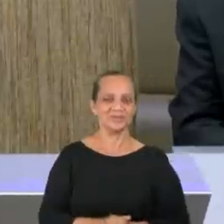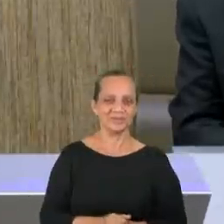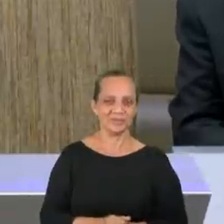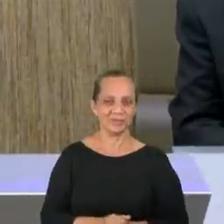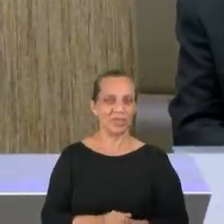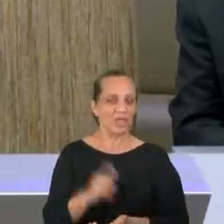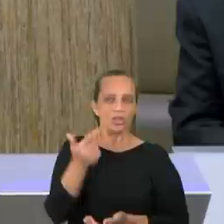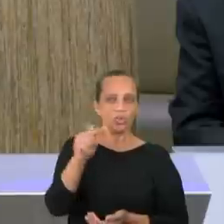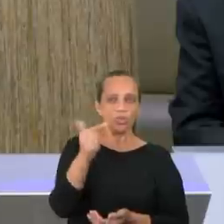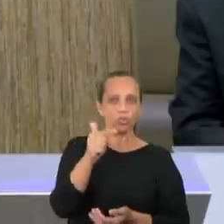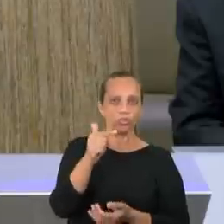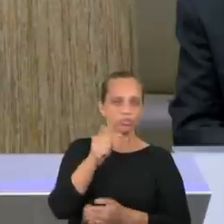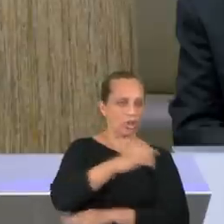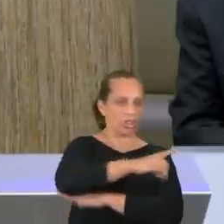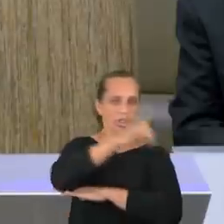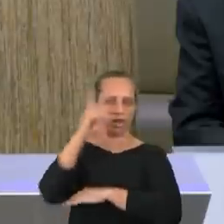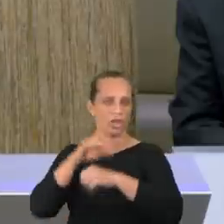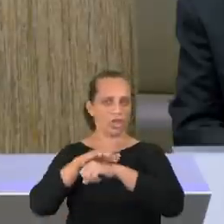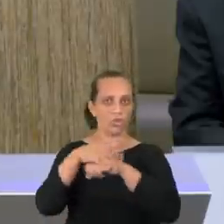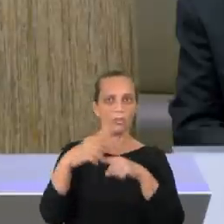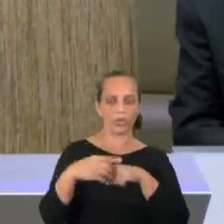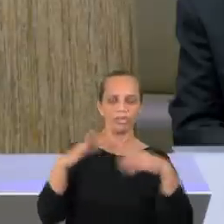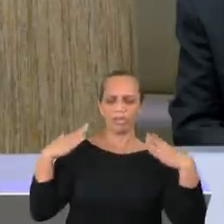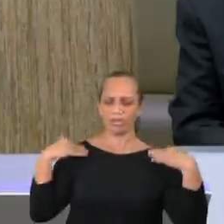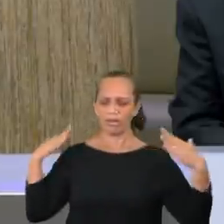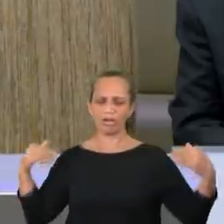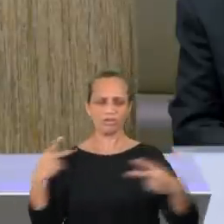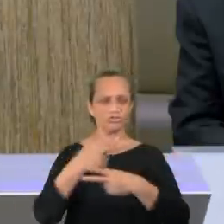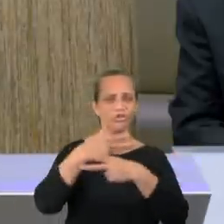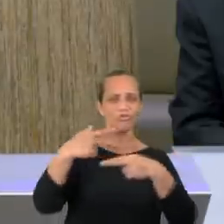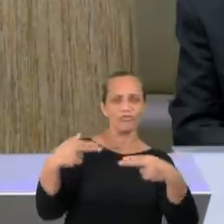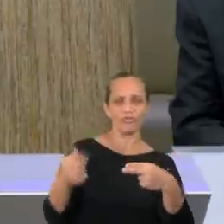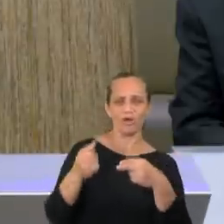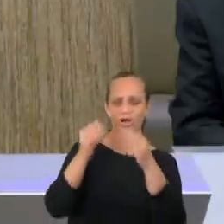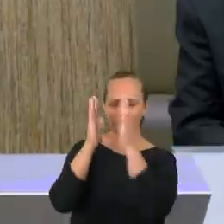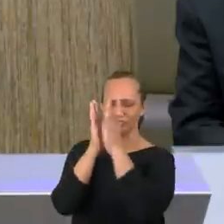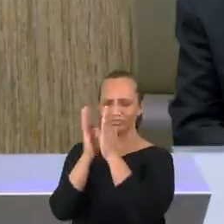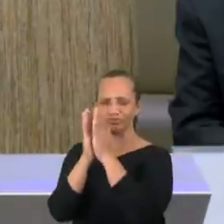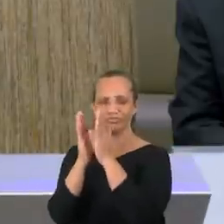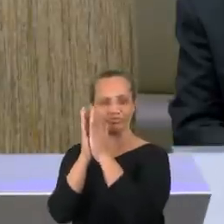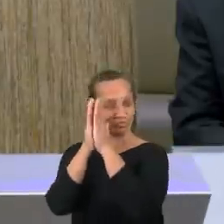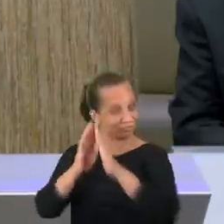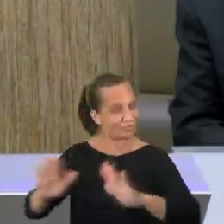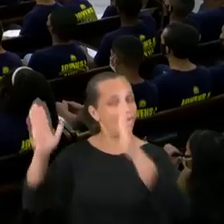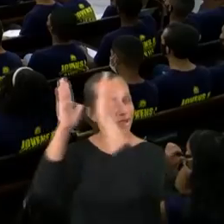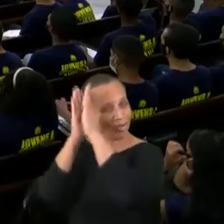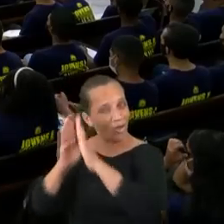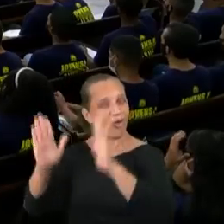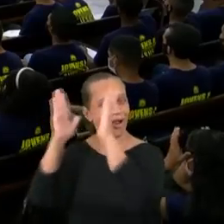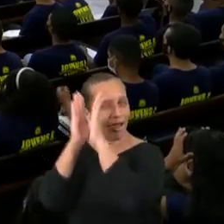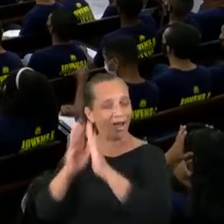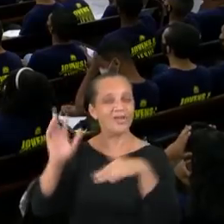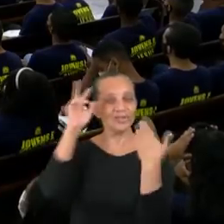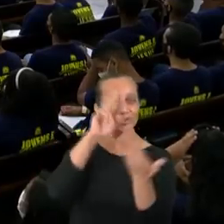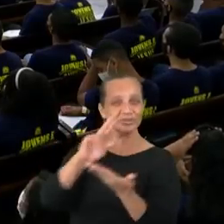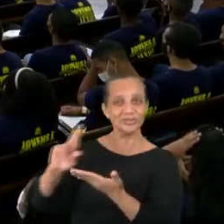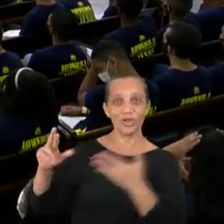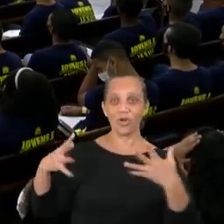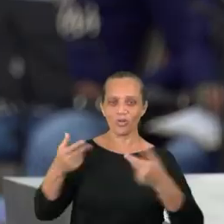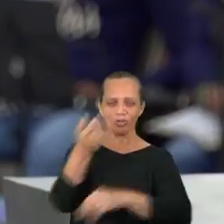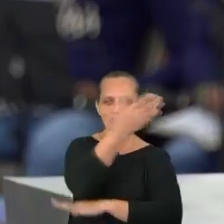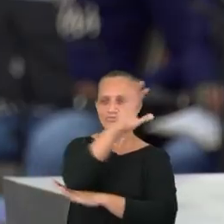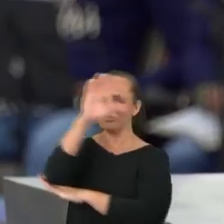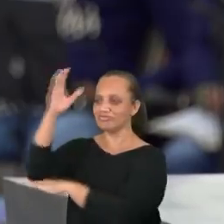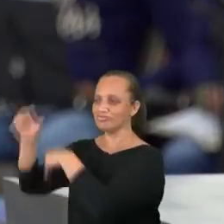noite. É direto, anjo, arcanjo, querubim, serafim, seres celestiais, a natureza, os pássaros, o